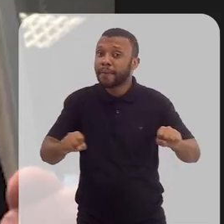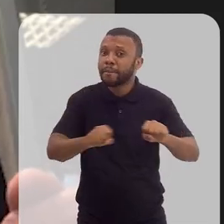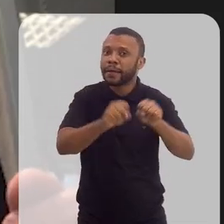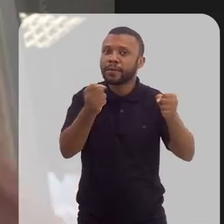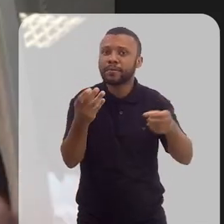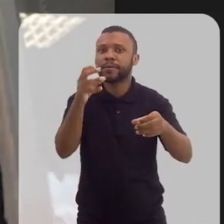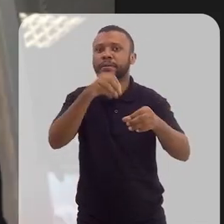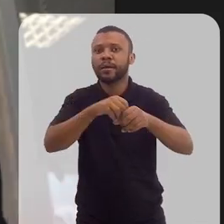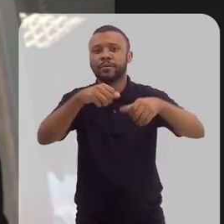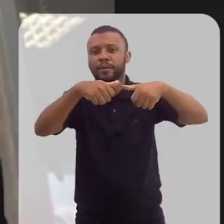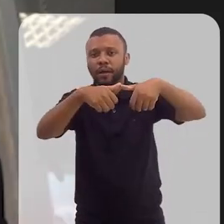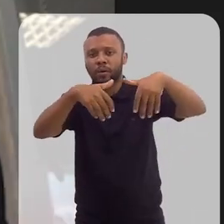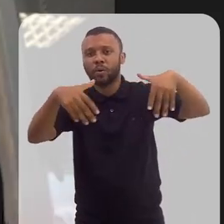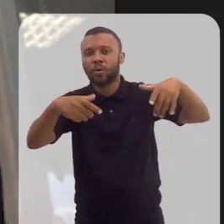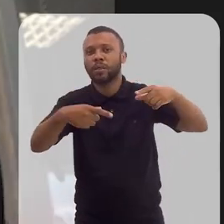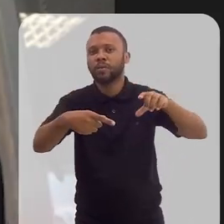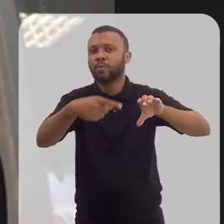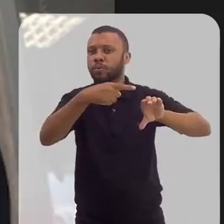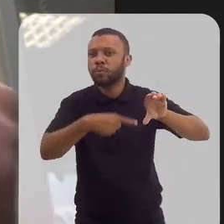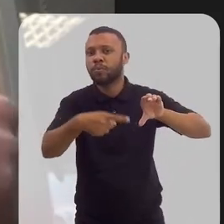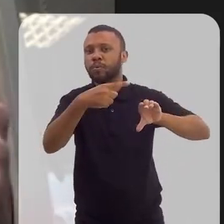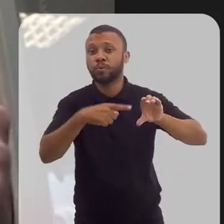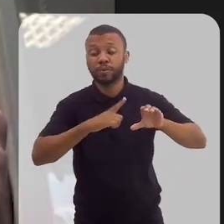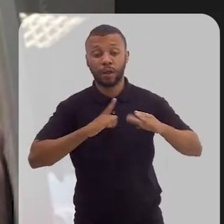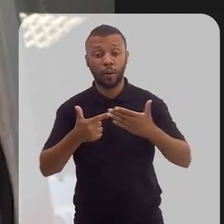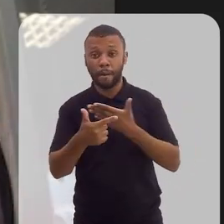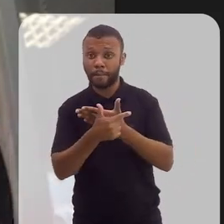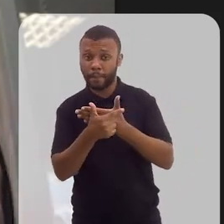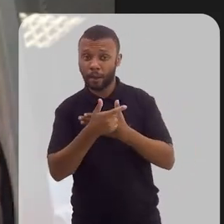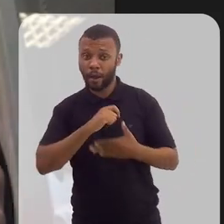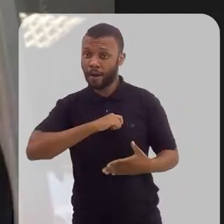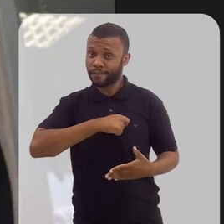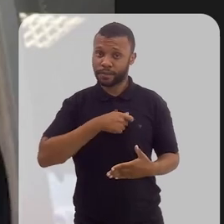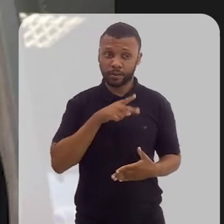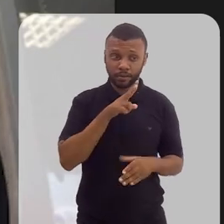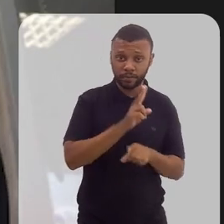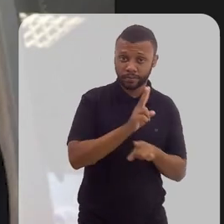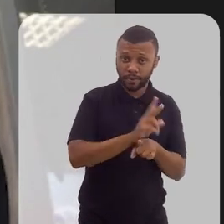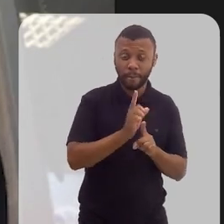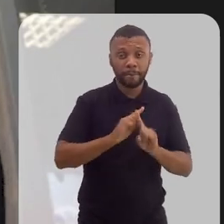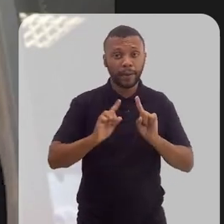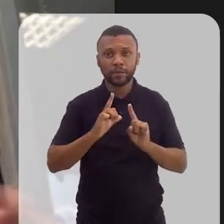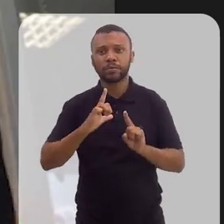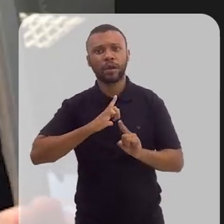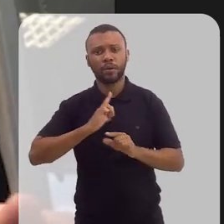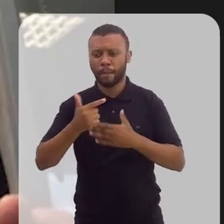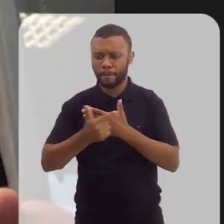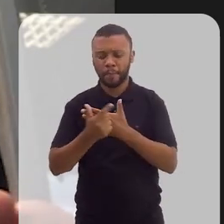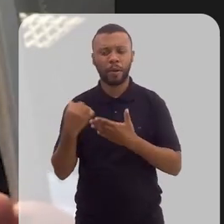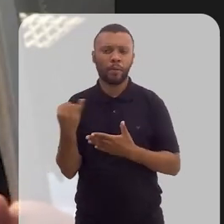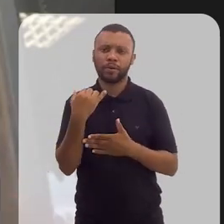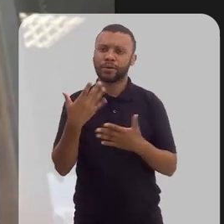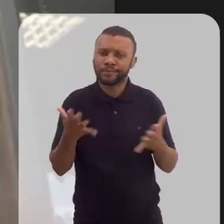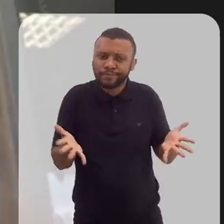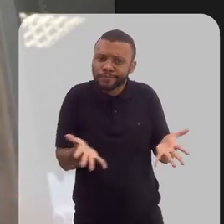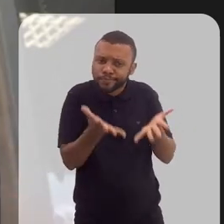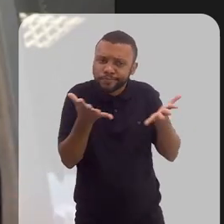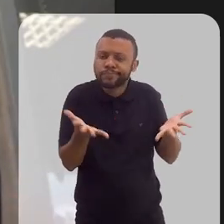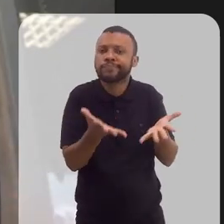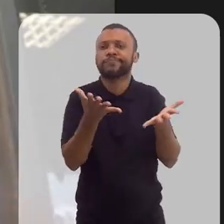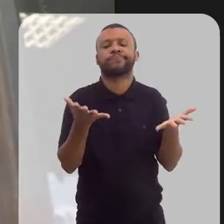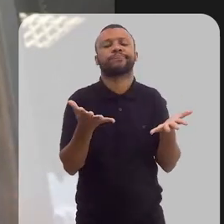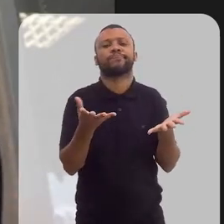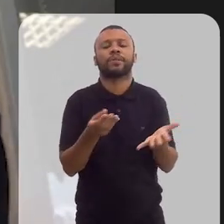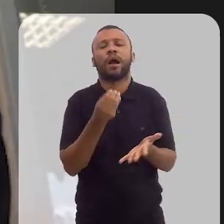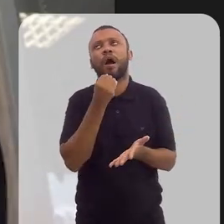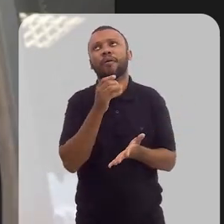Né? Tenho eu o papel fiscalizador, mas eu tenho o papel motivador para que isso não aconteça, né? E é lógico que você